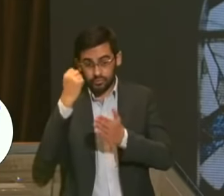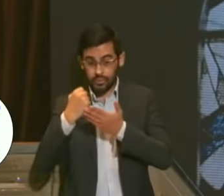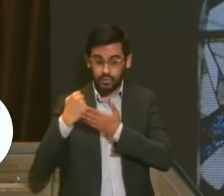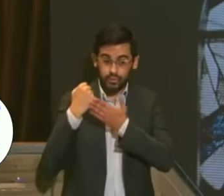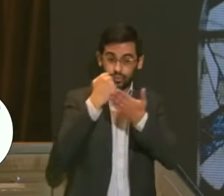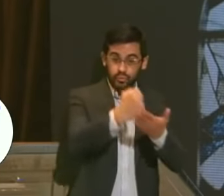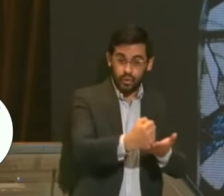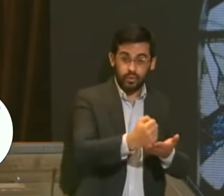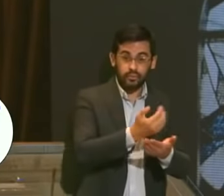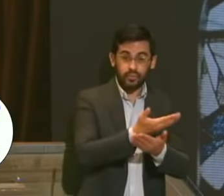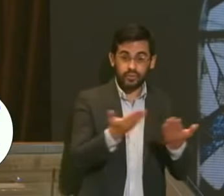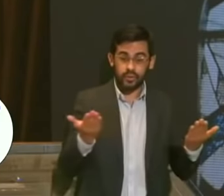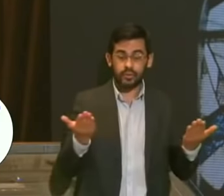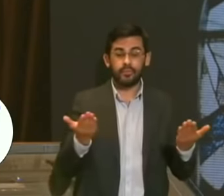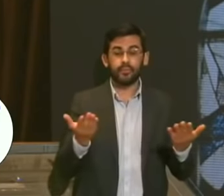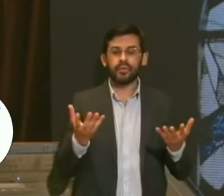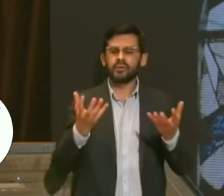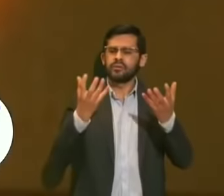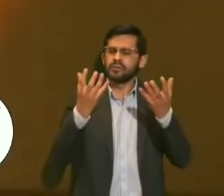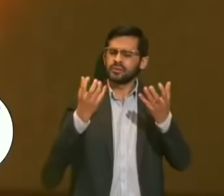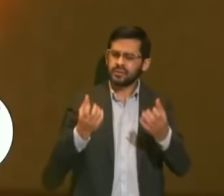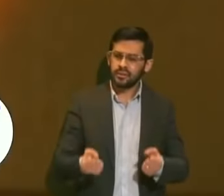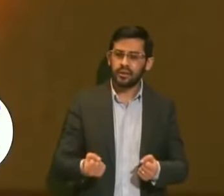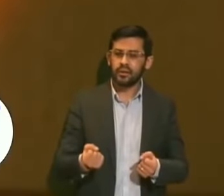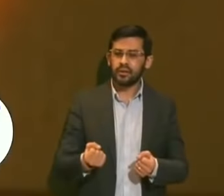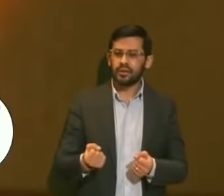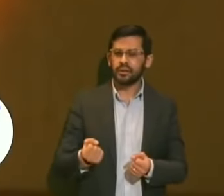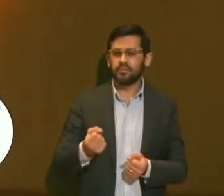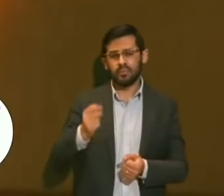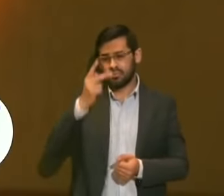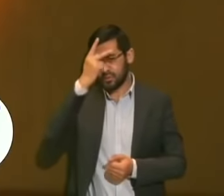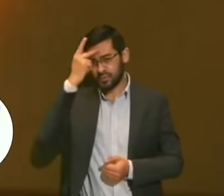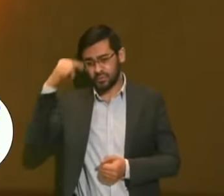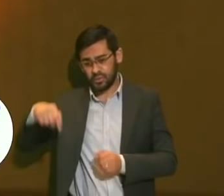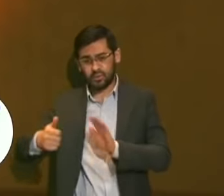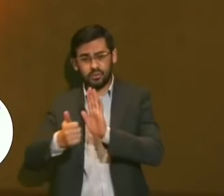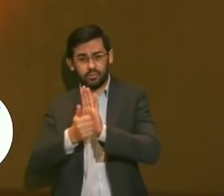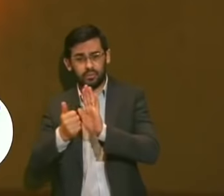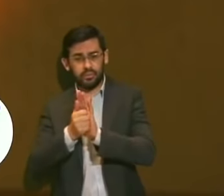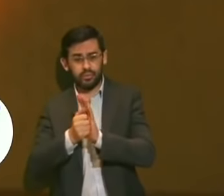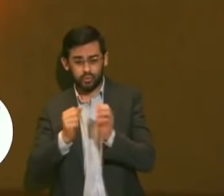pibcuritiba.org/Jesus, e deixar algum irmão da igreja te acompanhar.